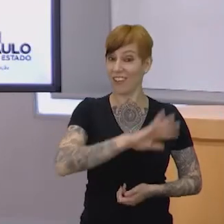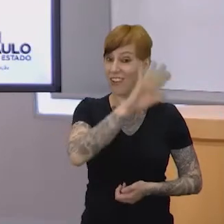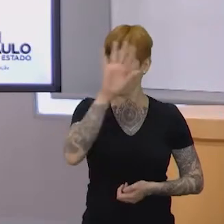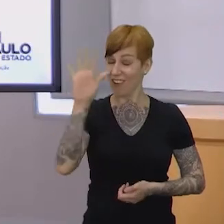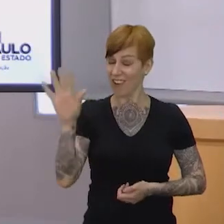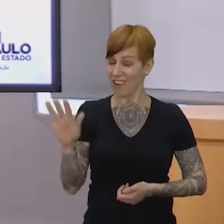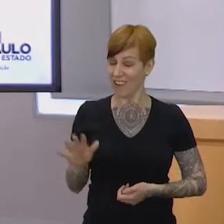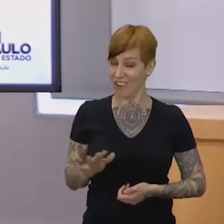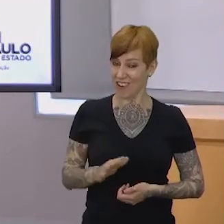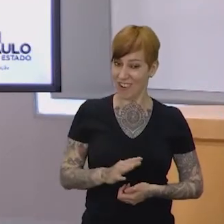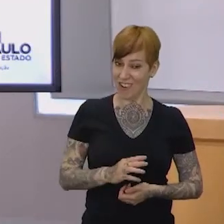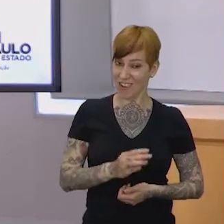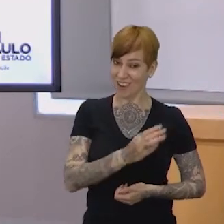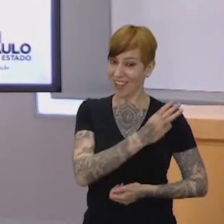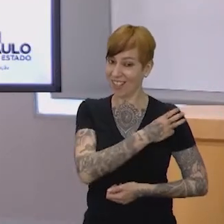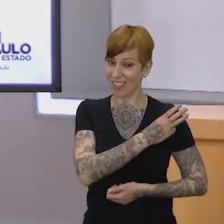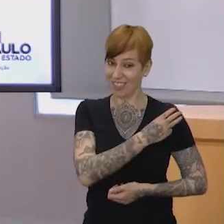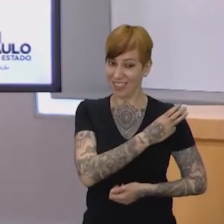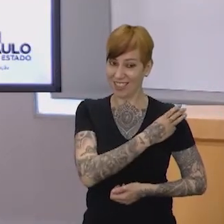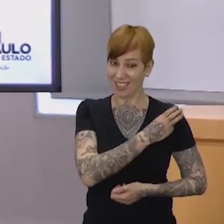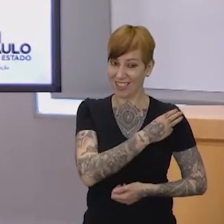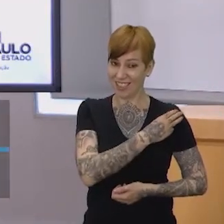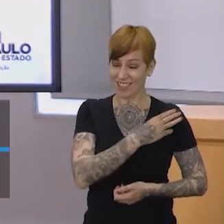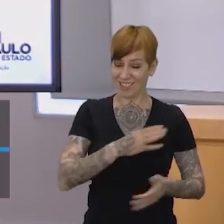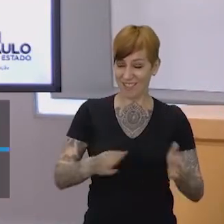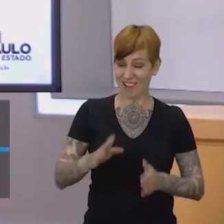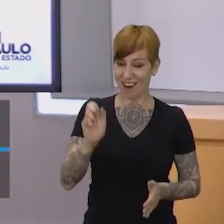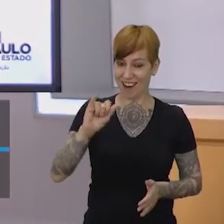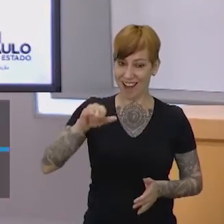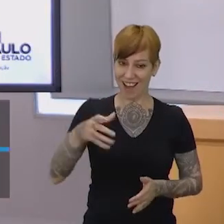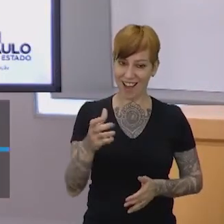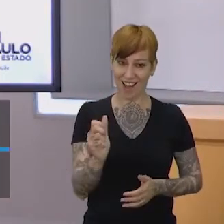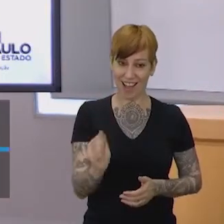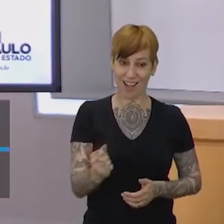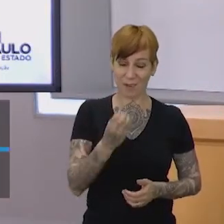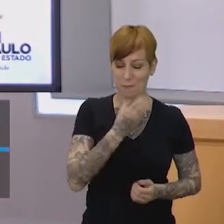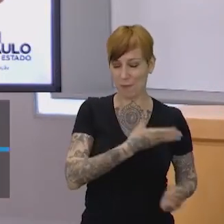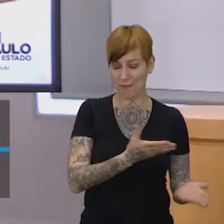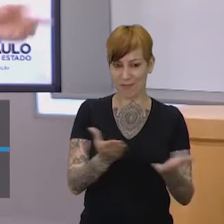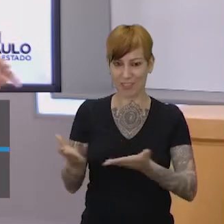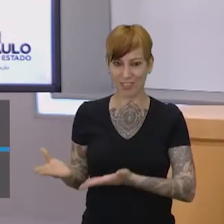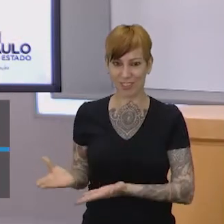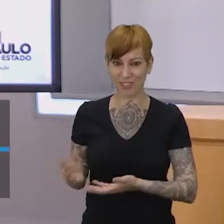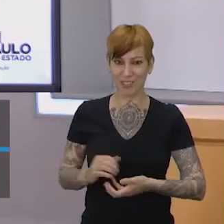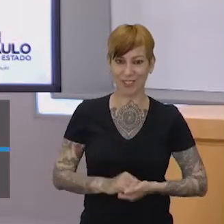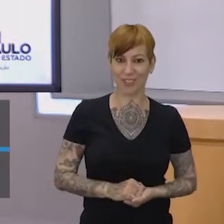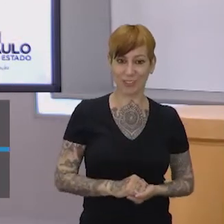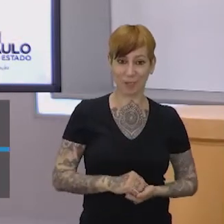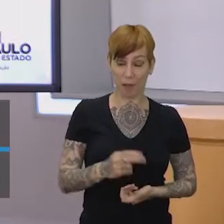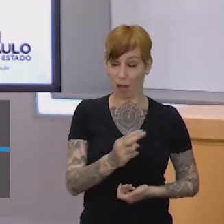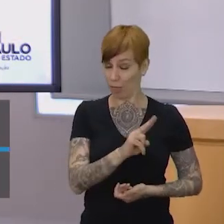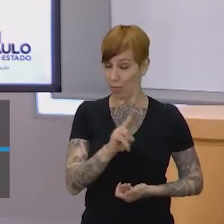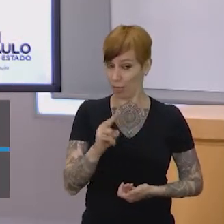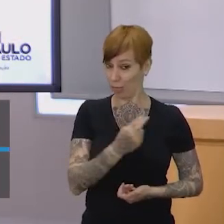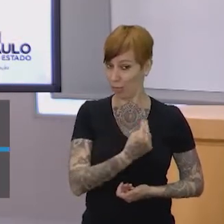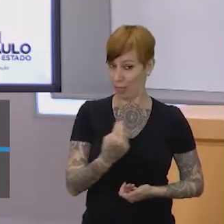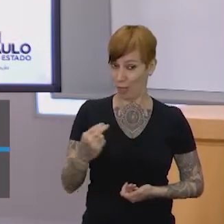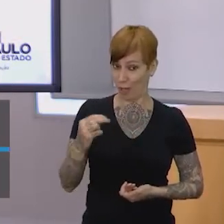Olá, galera do terceiro termo do EJA. Vocês estão bem? Sejam todos muito bem-vindos. Meu nome